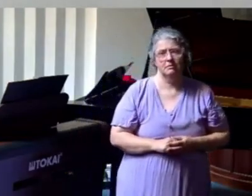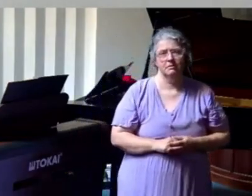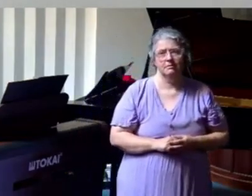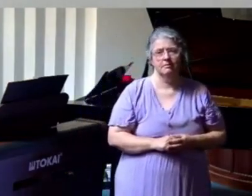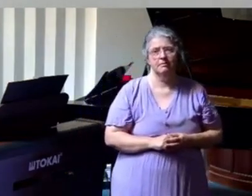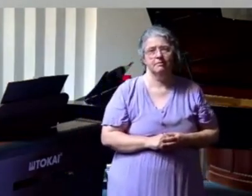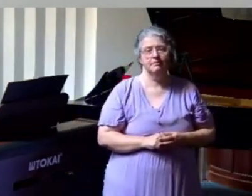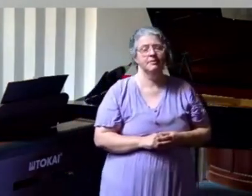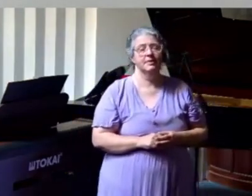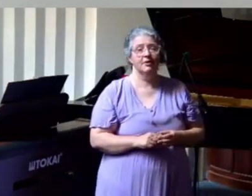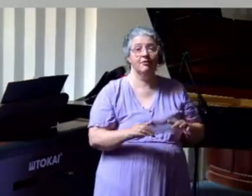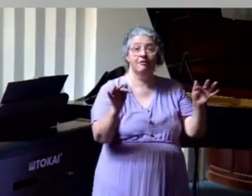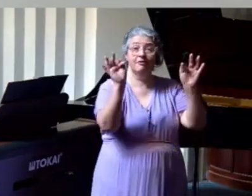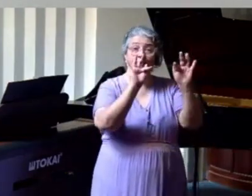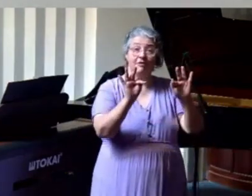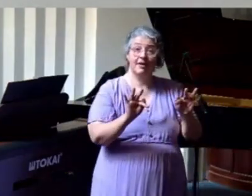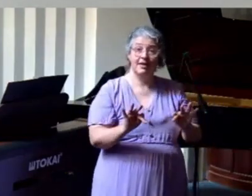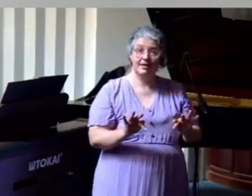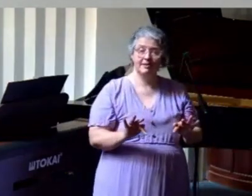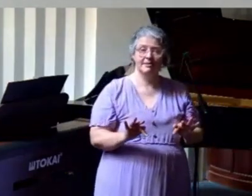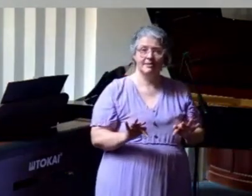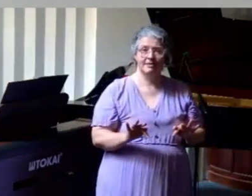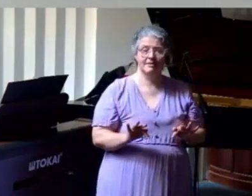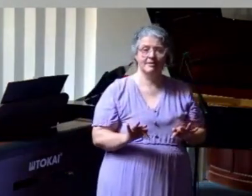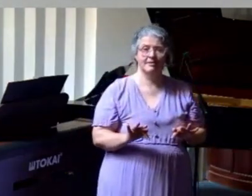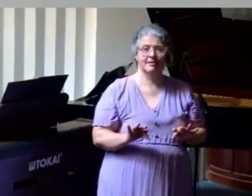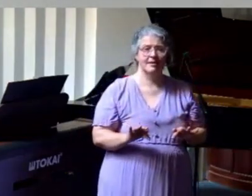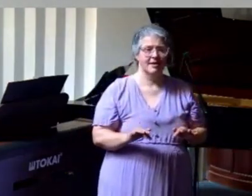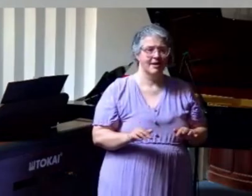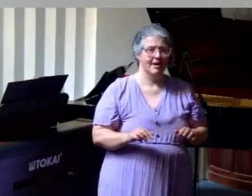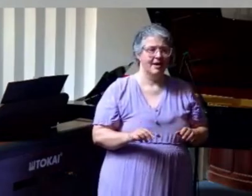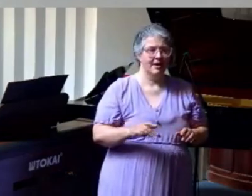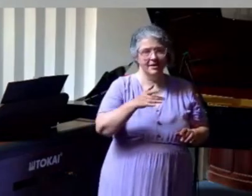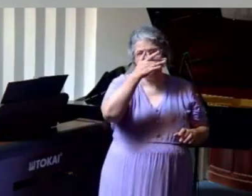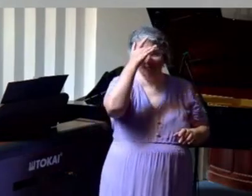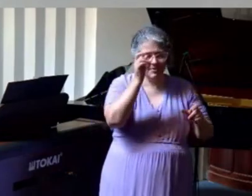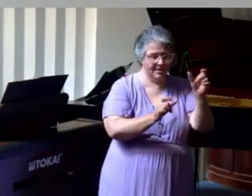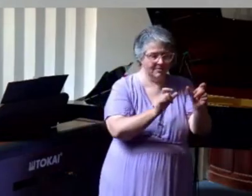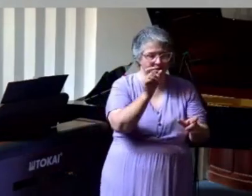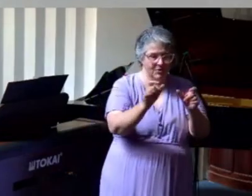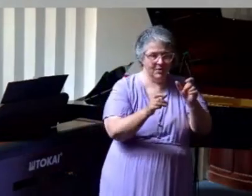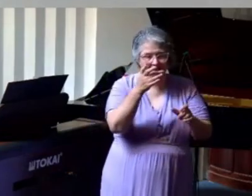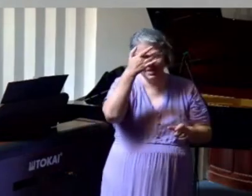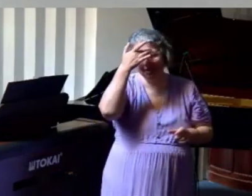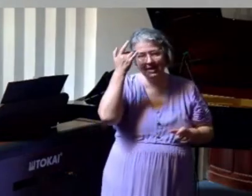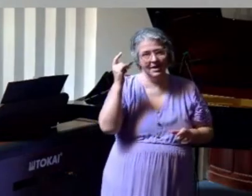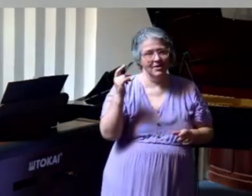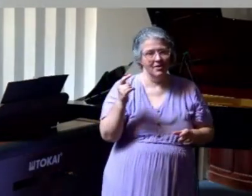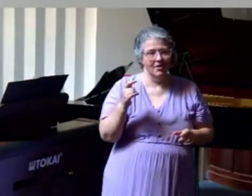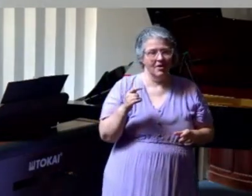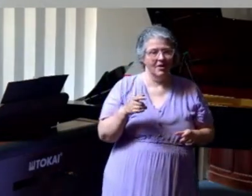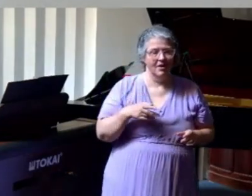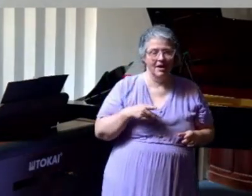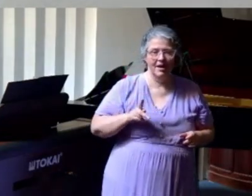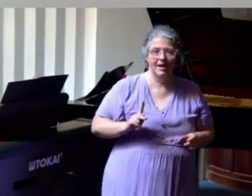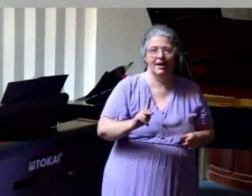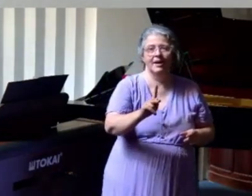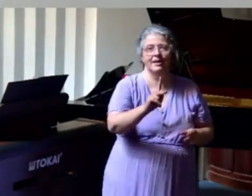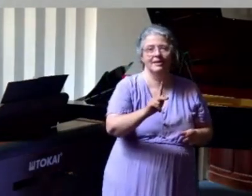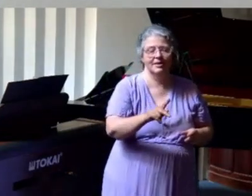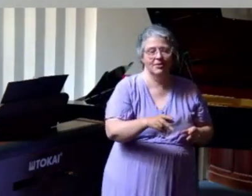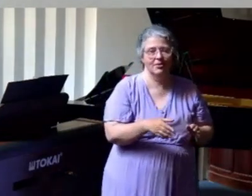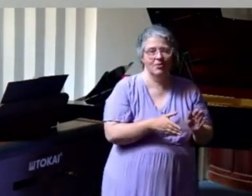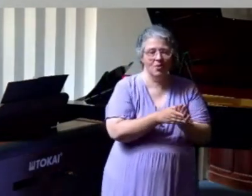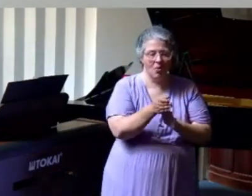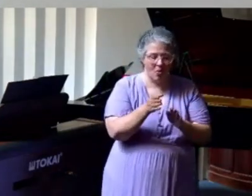não se assenta ou não anda segundo o conselho dos ímpios. Quando você escolhe boas pessoas para caminhar, para